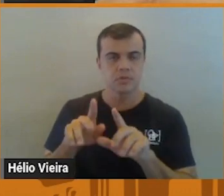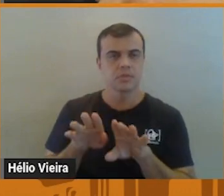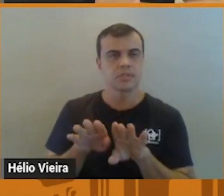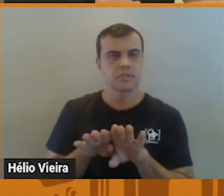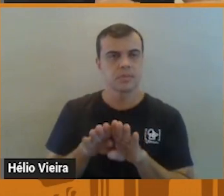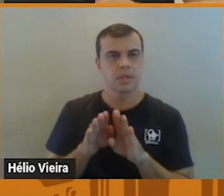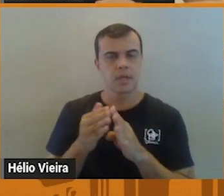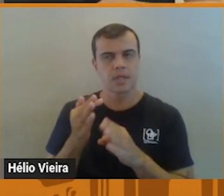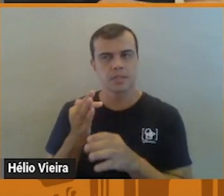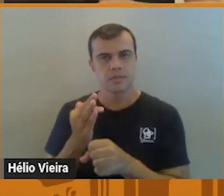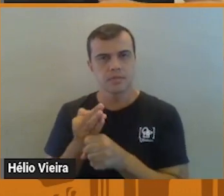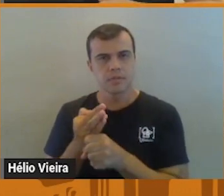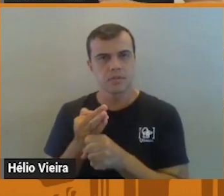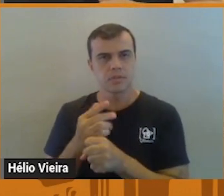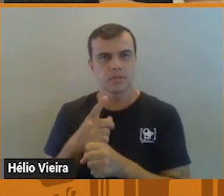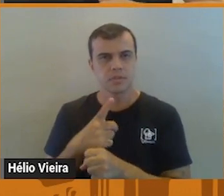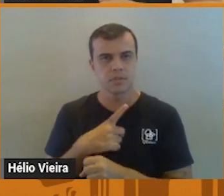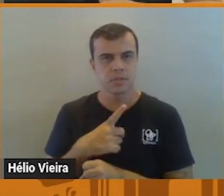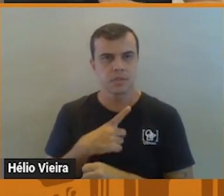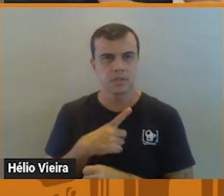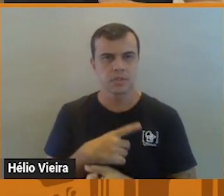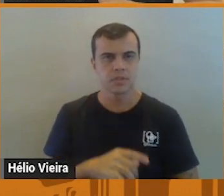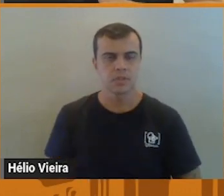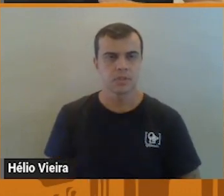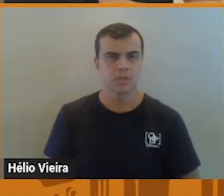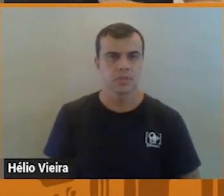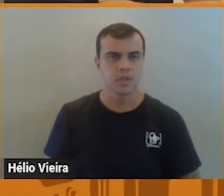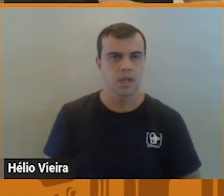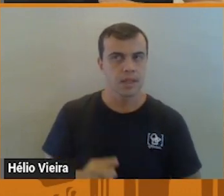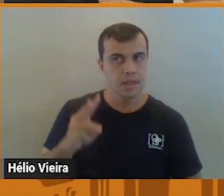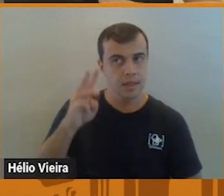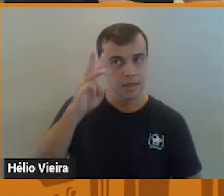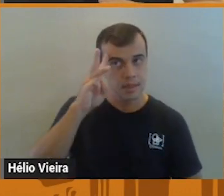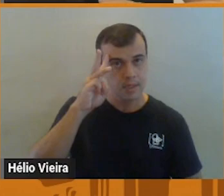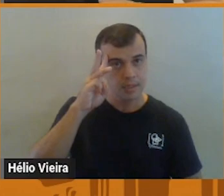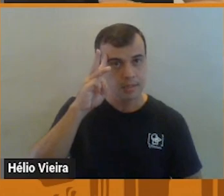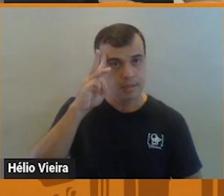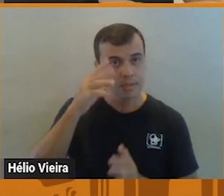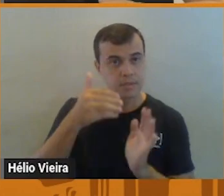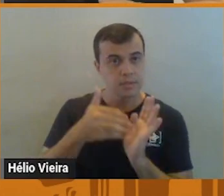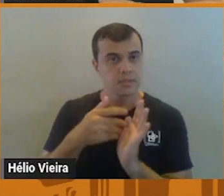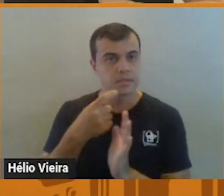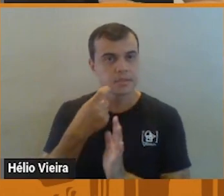Cultura funciona de terça a